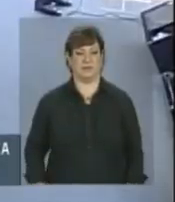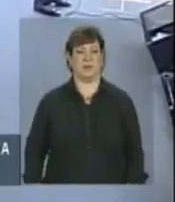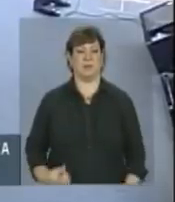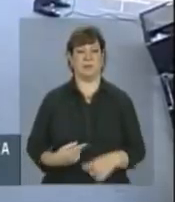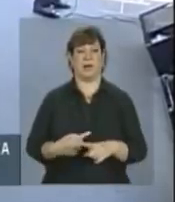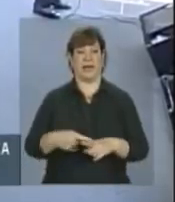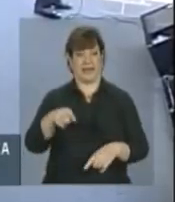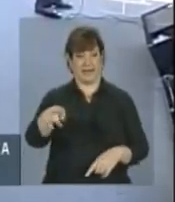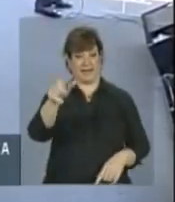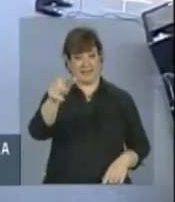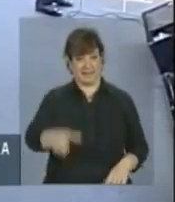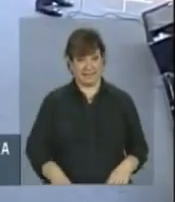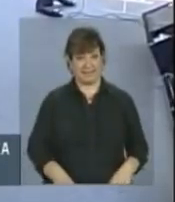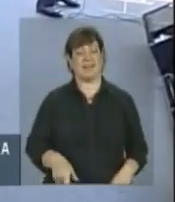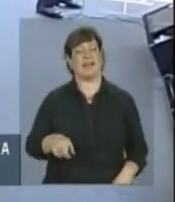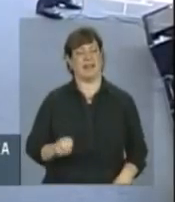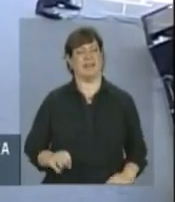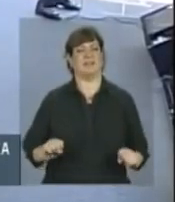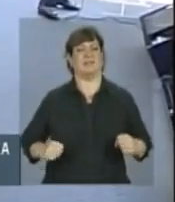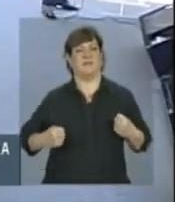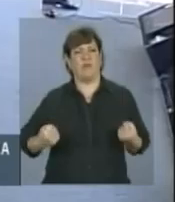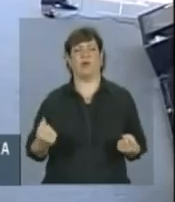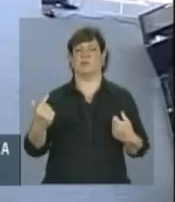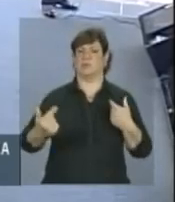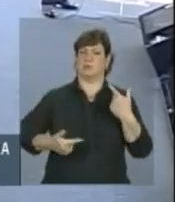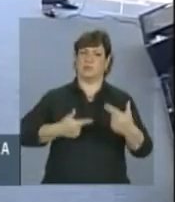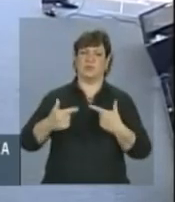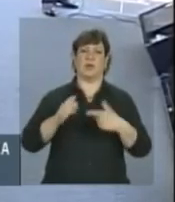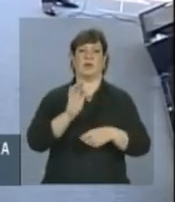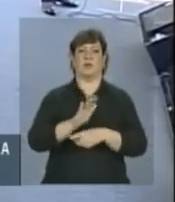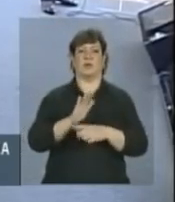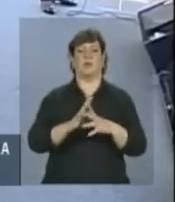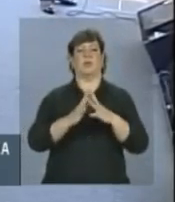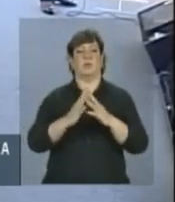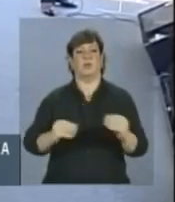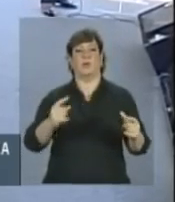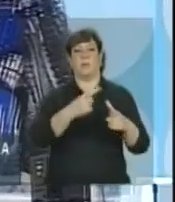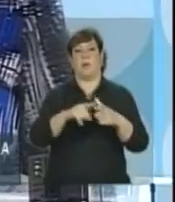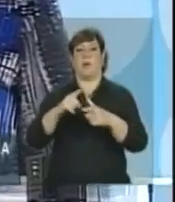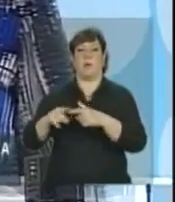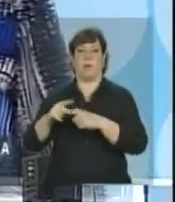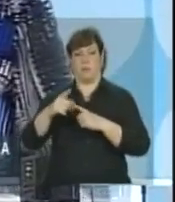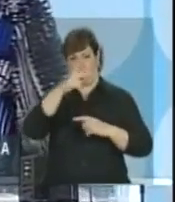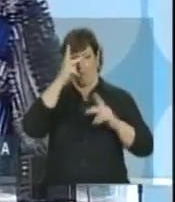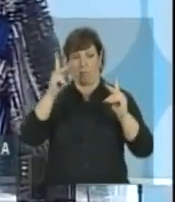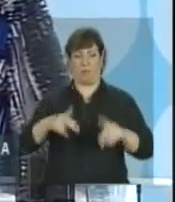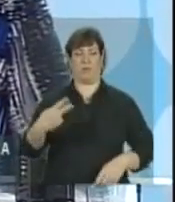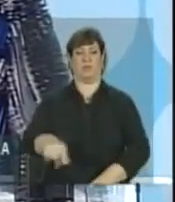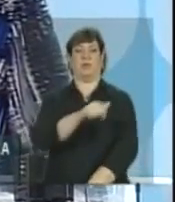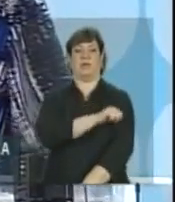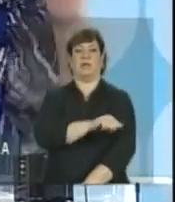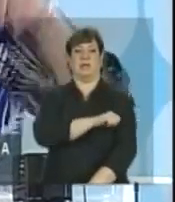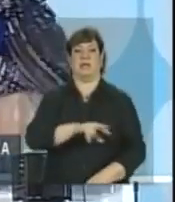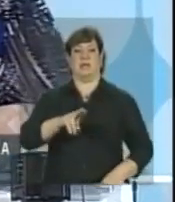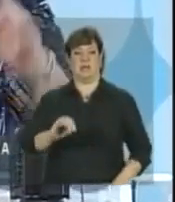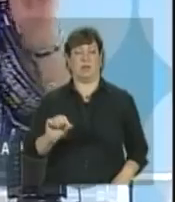uma pessoa empenhada em resolver os problemas da população do